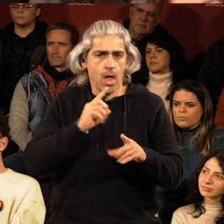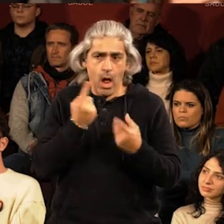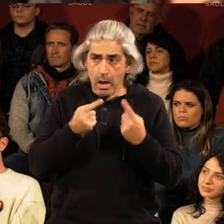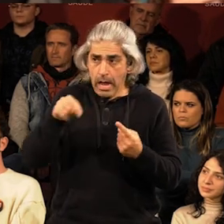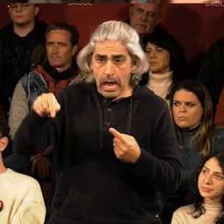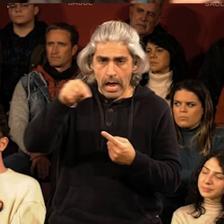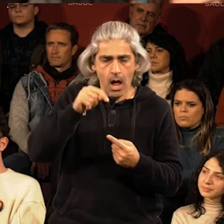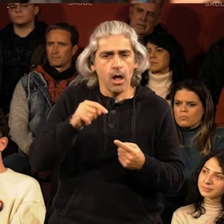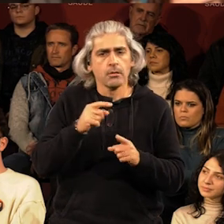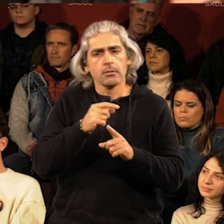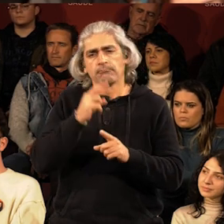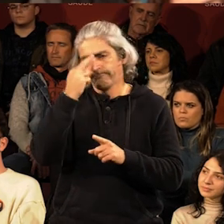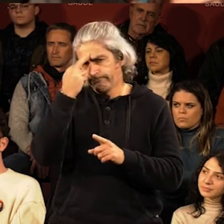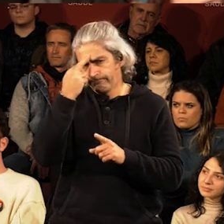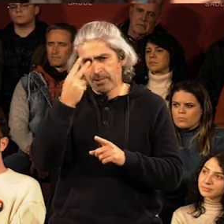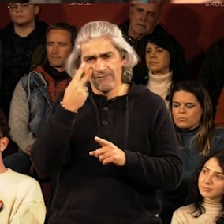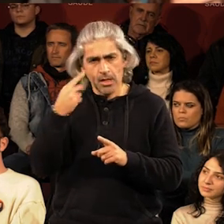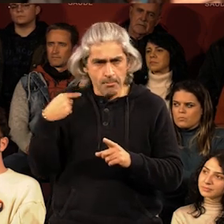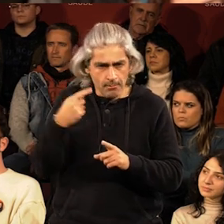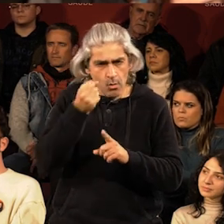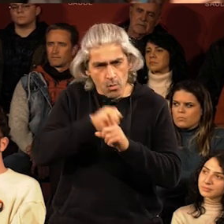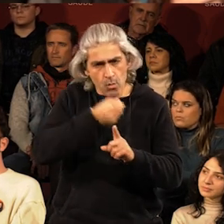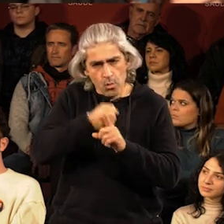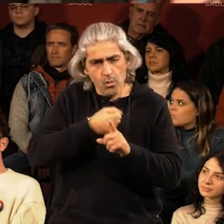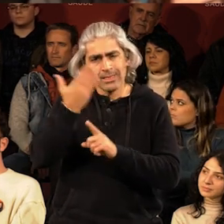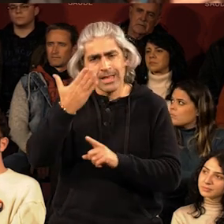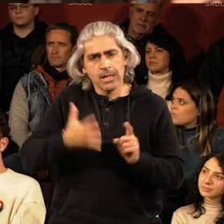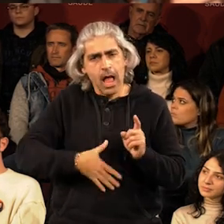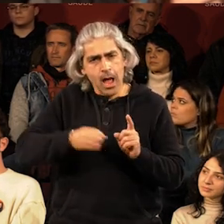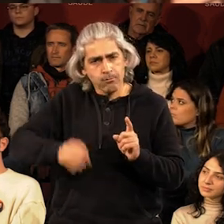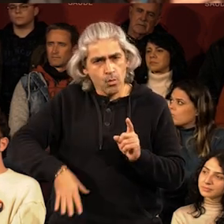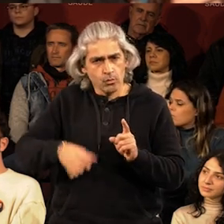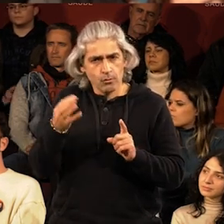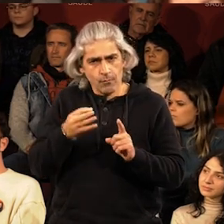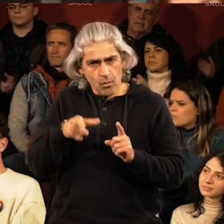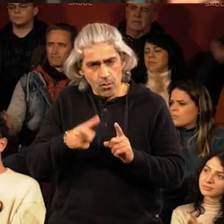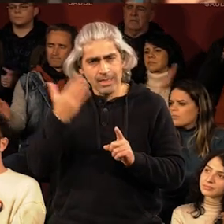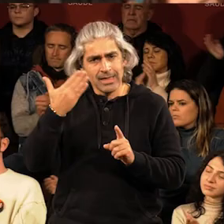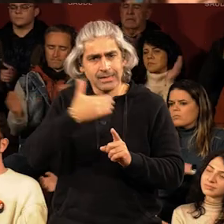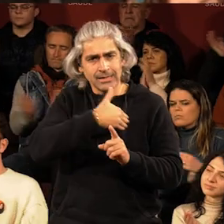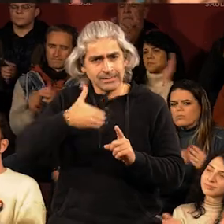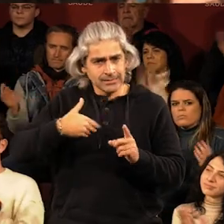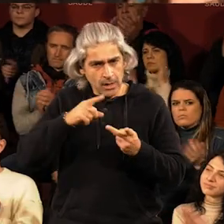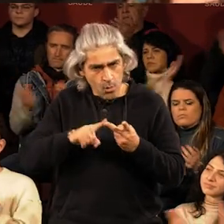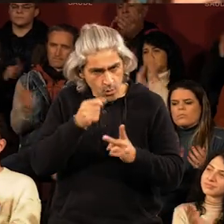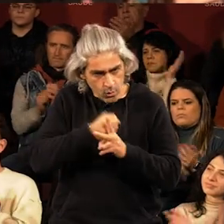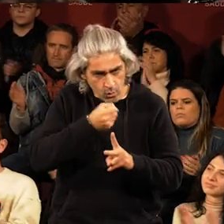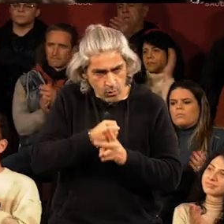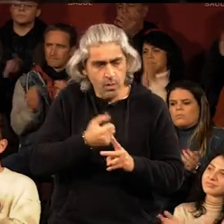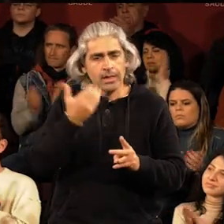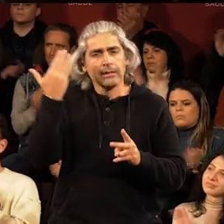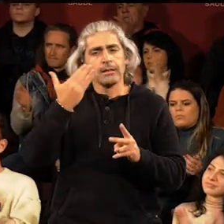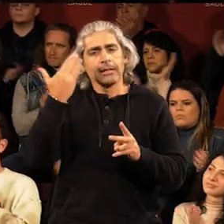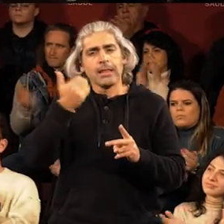hoje que deram anos da sua vida a lutar pelo direito ao aborto pelo direito à saúde pelo